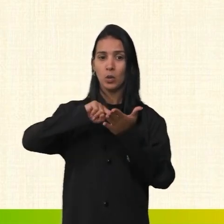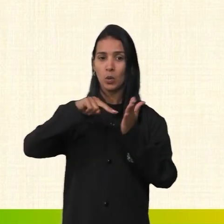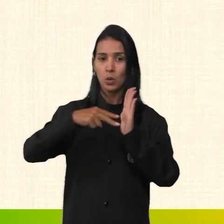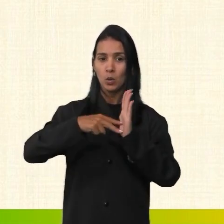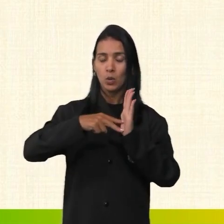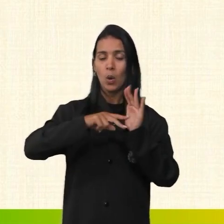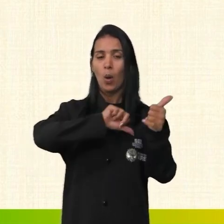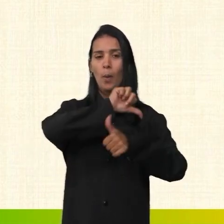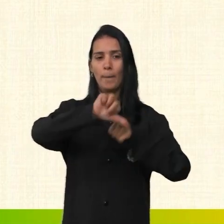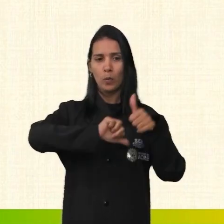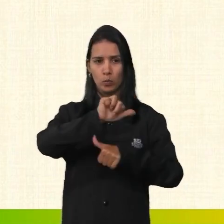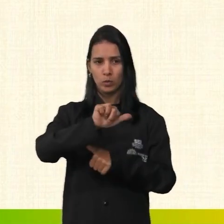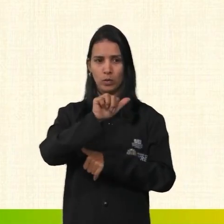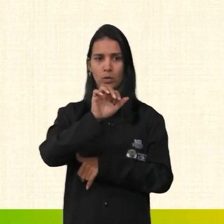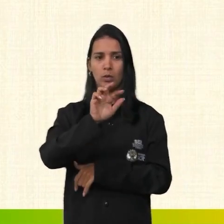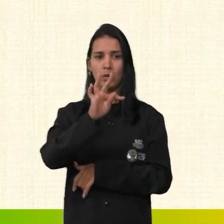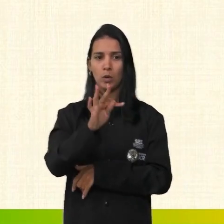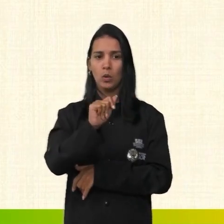caso, ensinou.